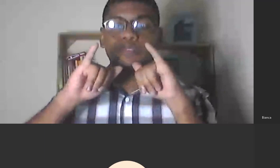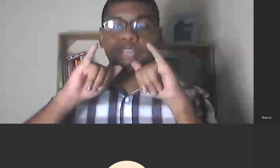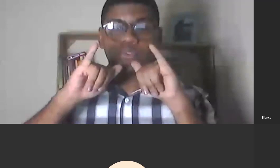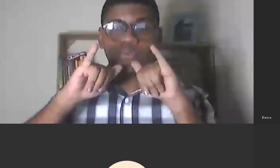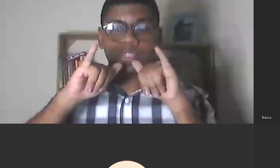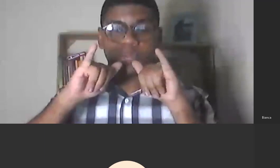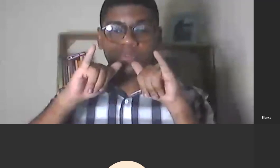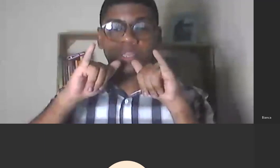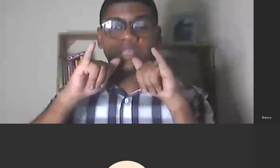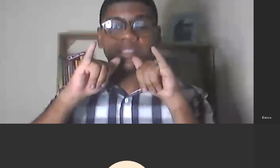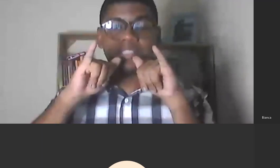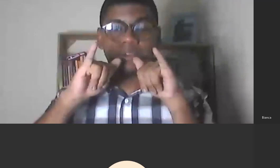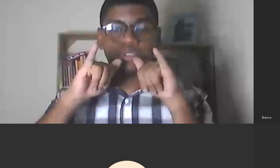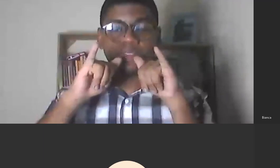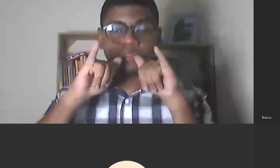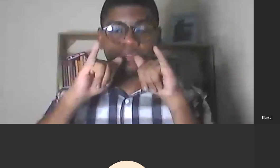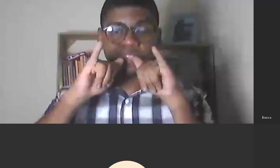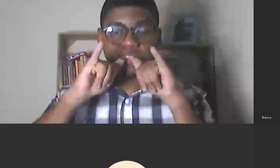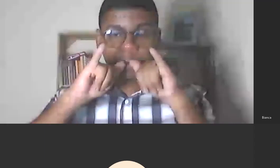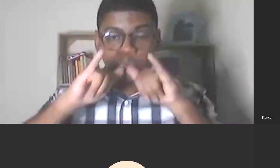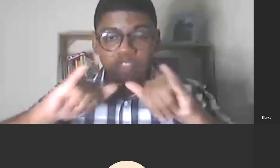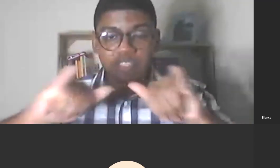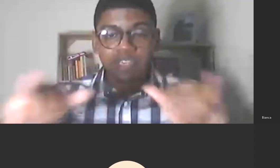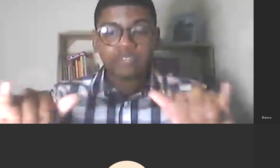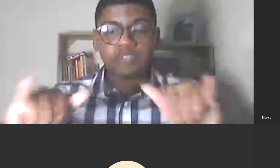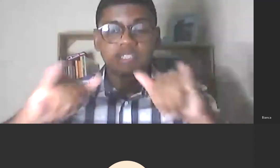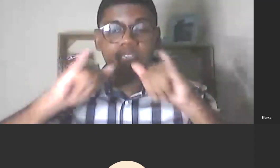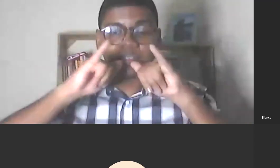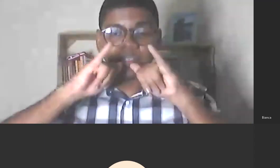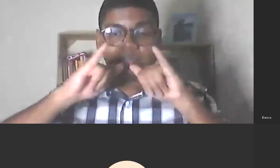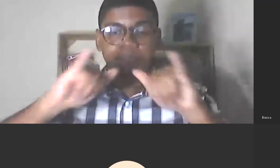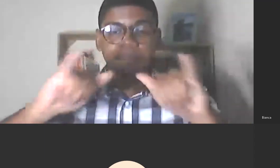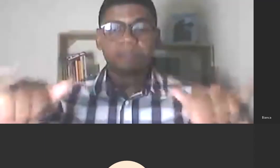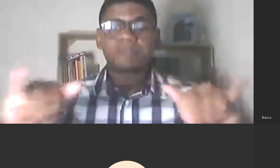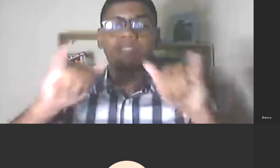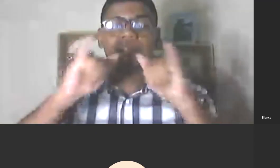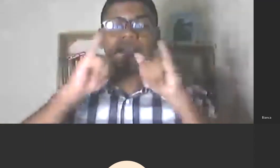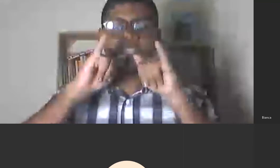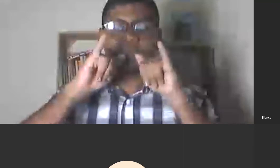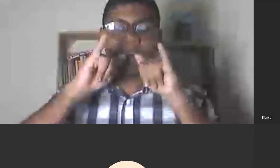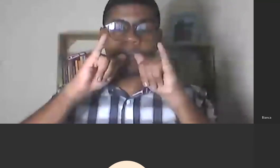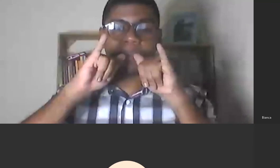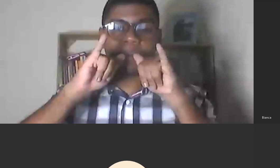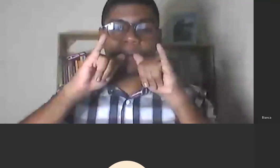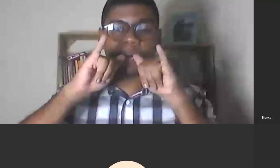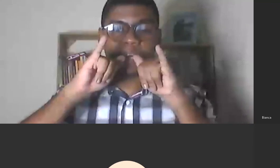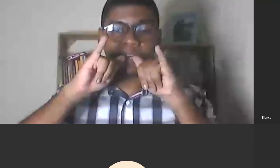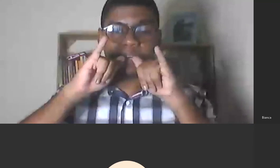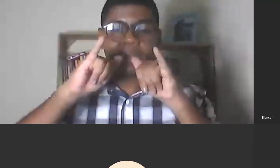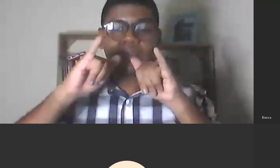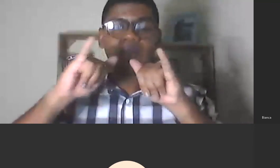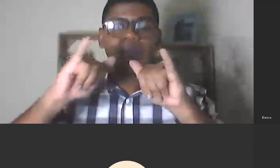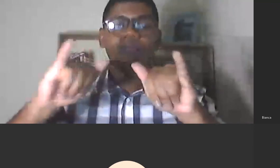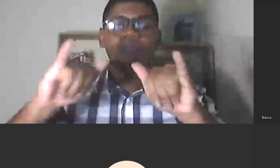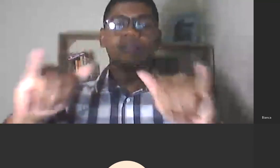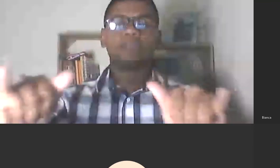ó, posso usar as duas mãos. Se eu estou falando com vocês, ó, eu estou avisando vocês. Sai de perto da minha